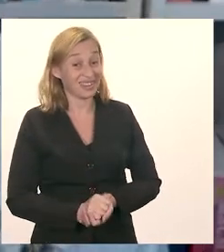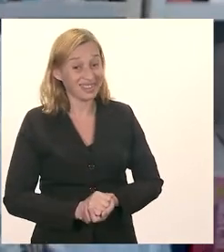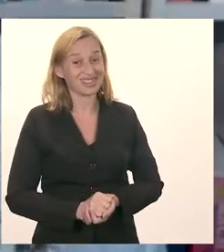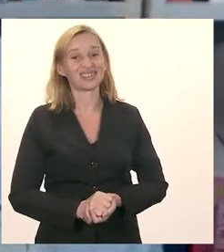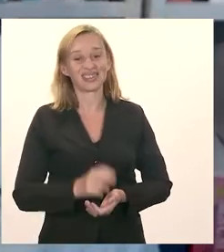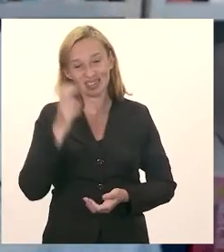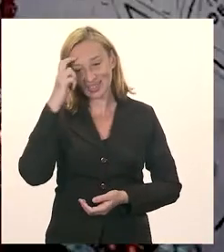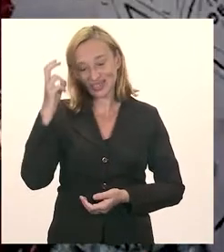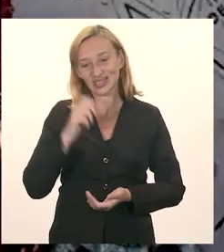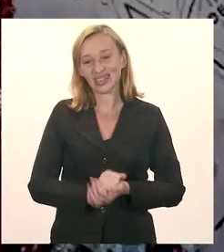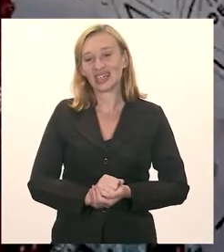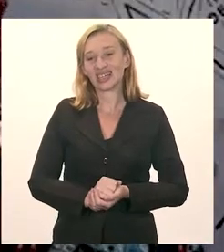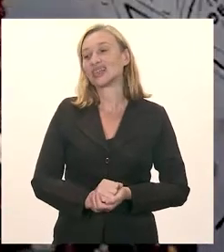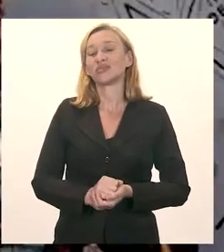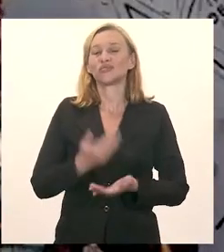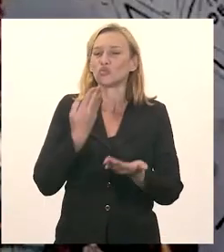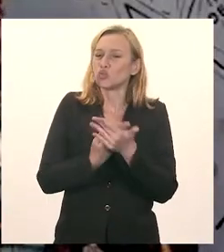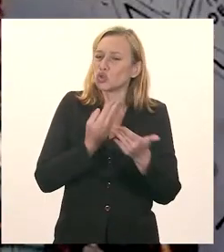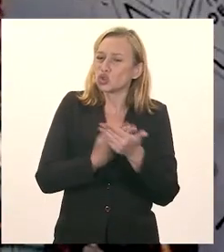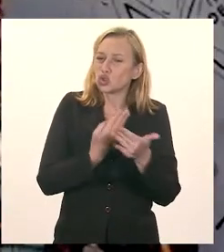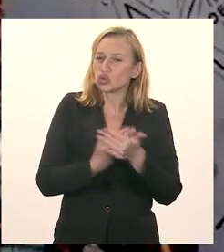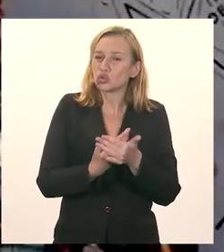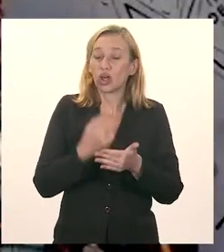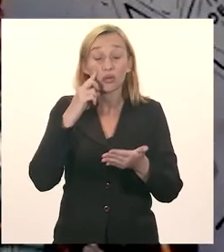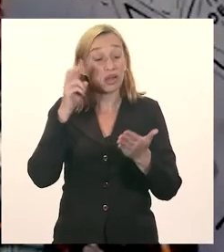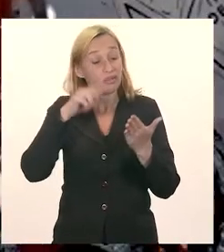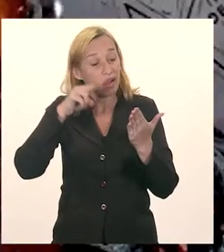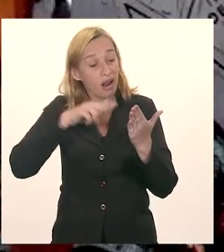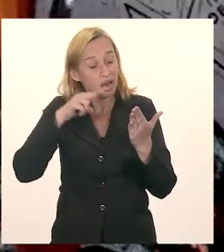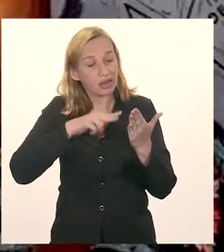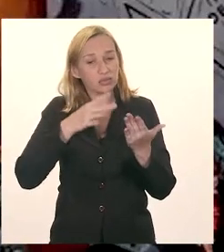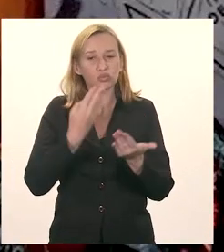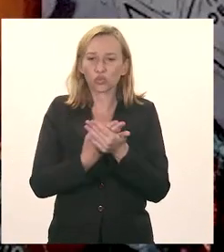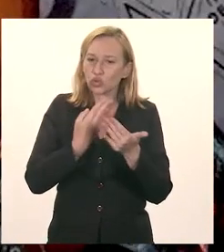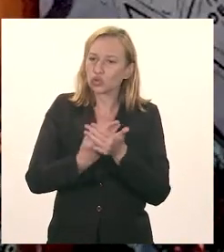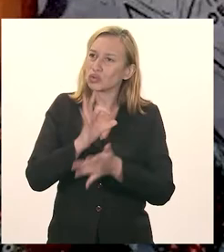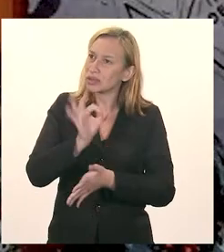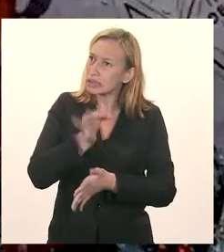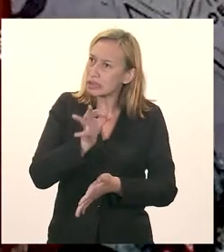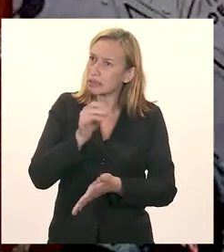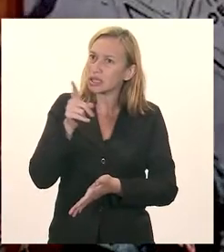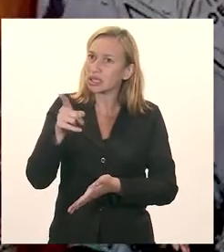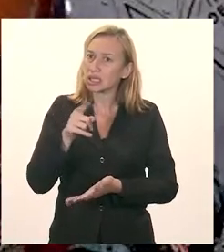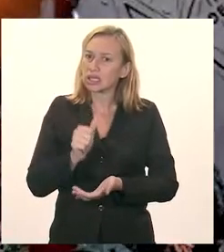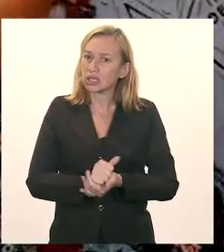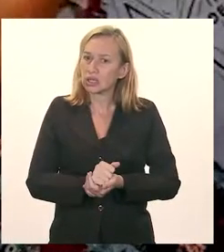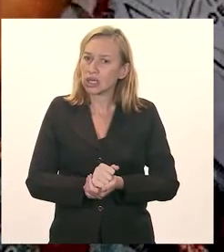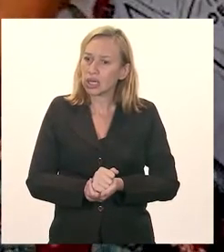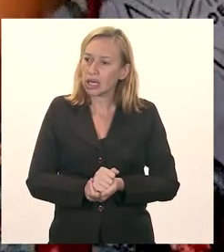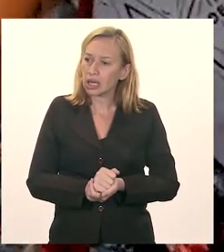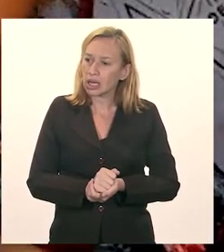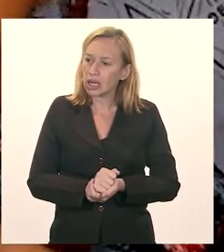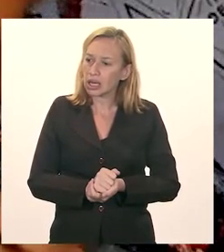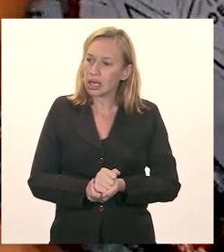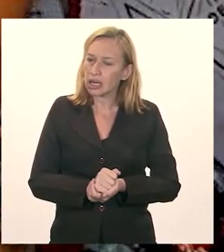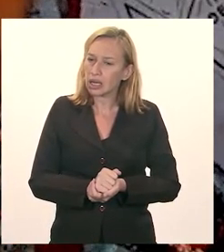A cultura. Inclusive, foi feito um estudo, uma vez eu estava lendo sobre isso, um estudo justamente